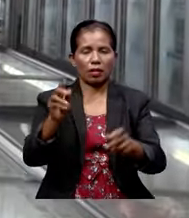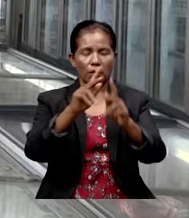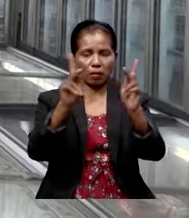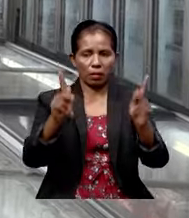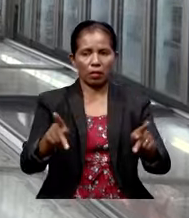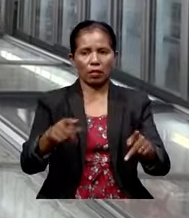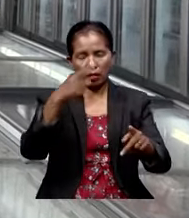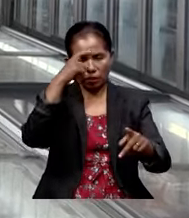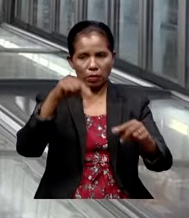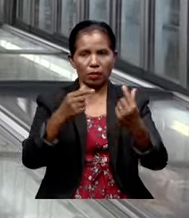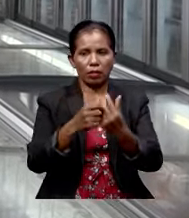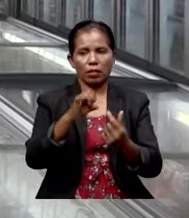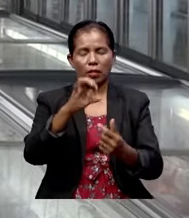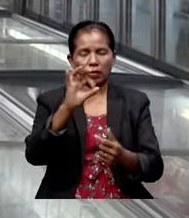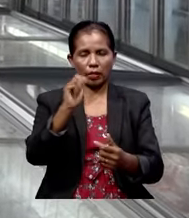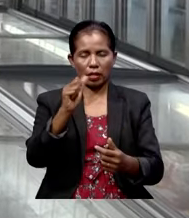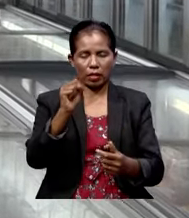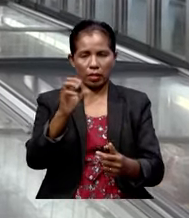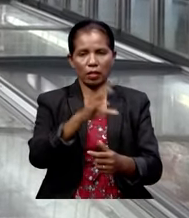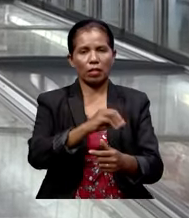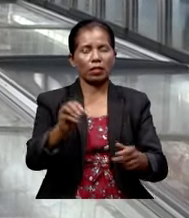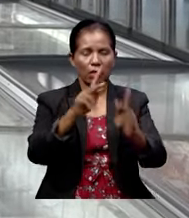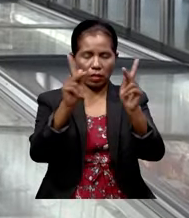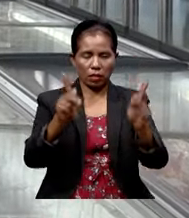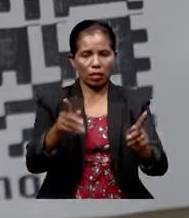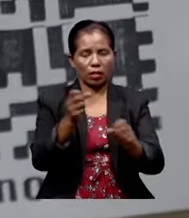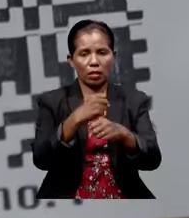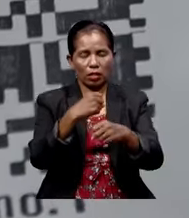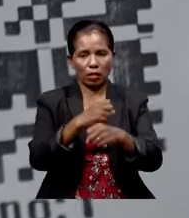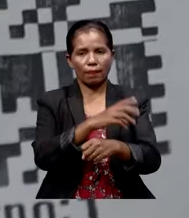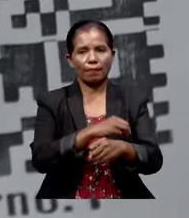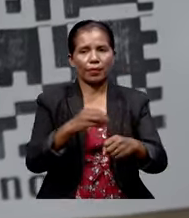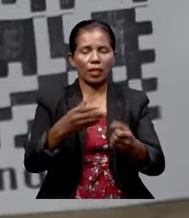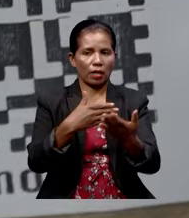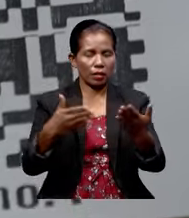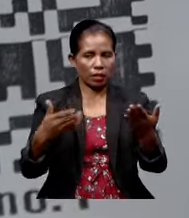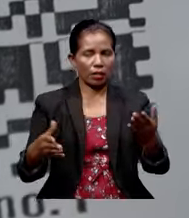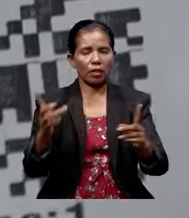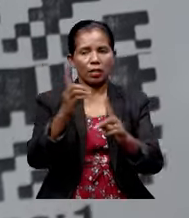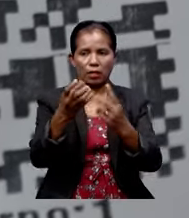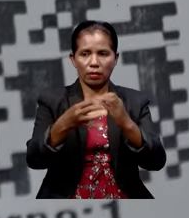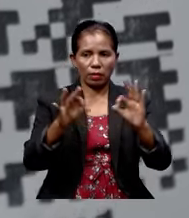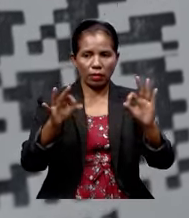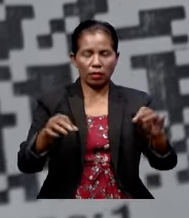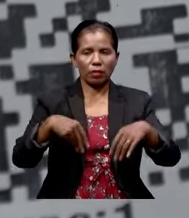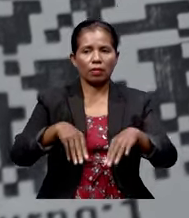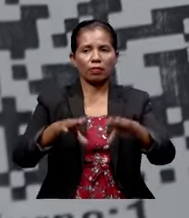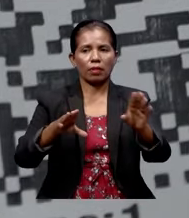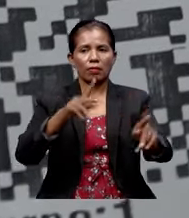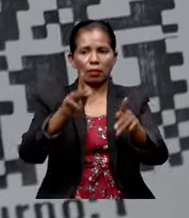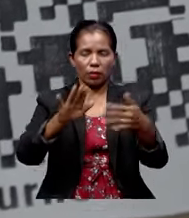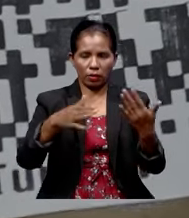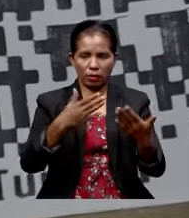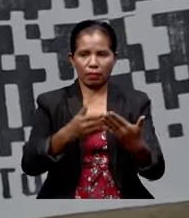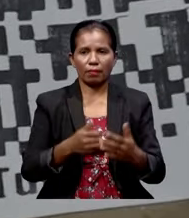tamba equipa Rusiai Faesa identifica loza refere, halo falsificação basasana beli wana prazo, rode famba consumidor